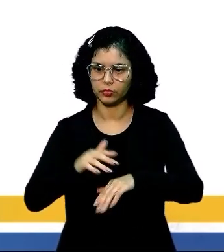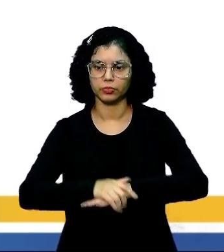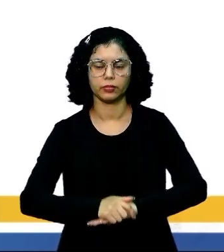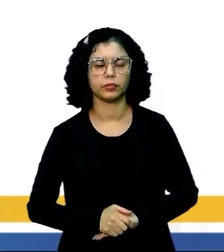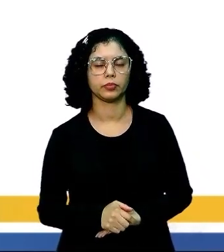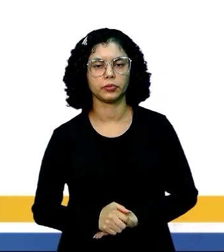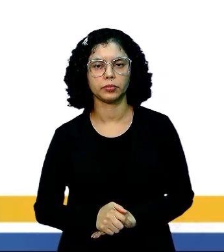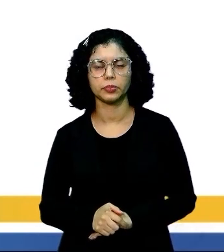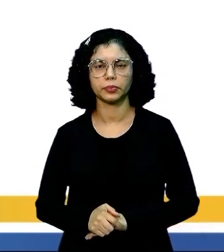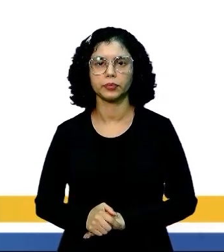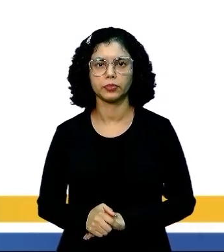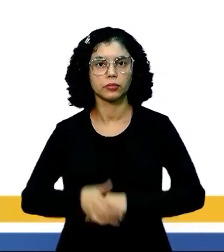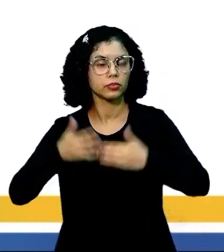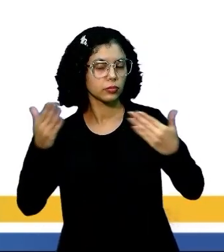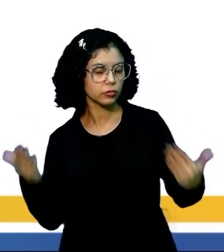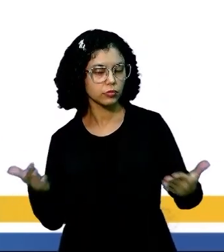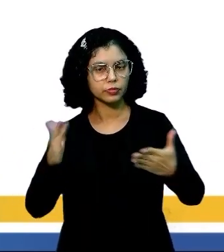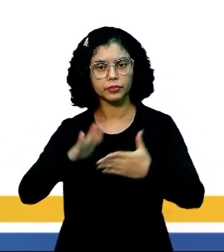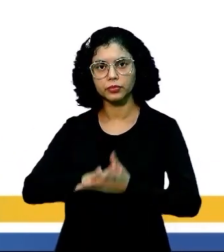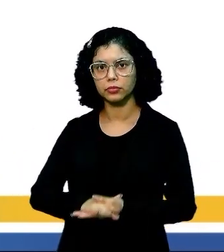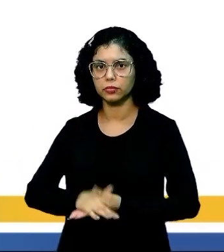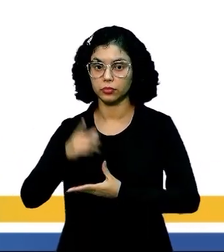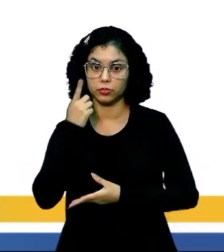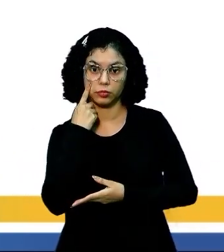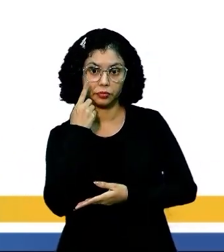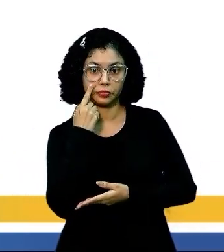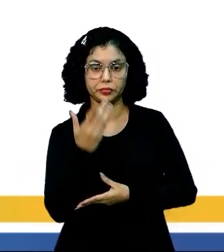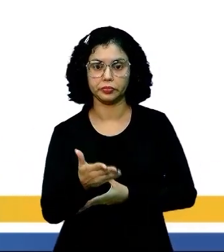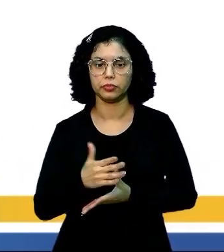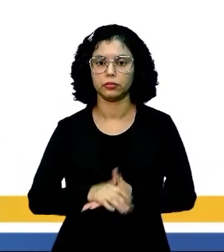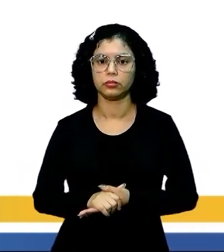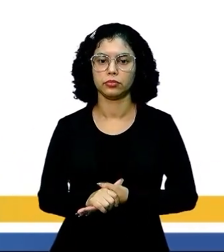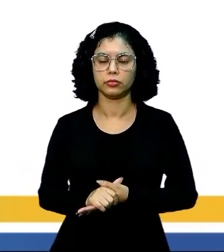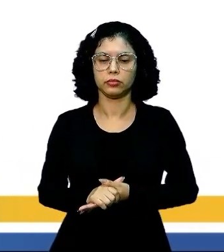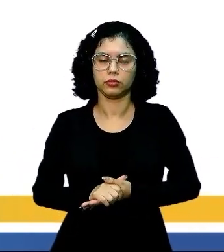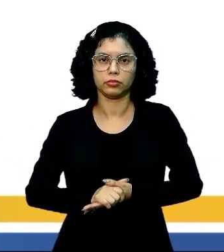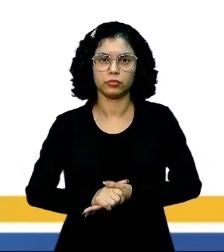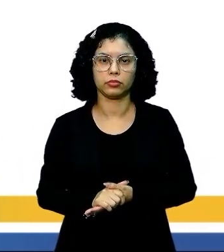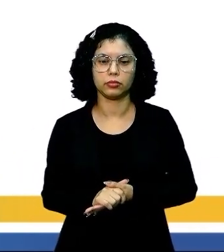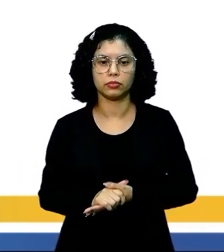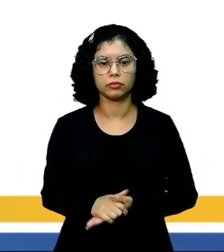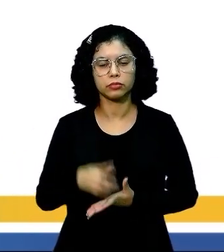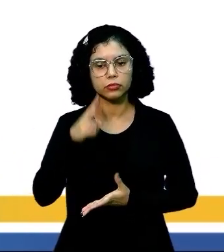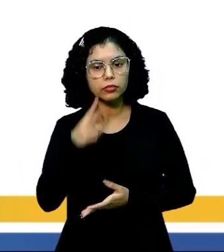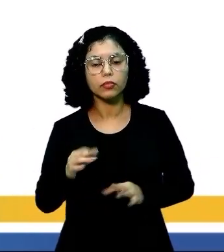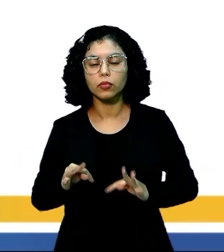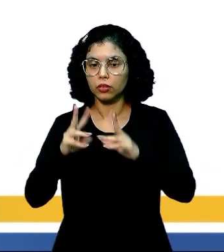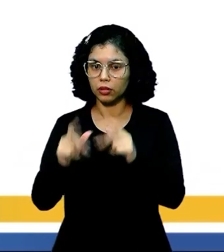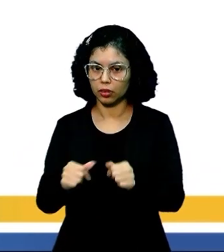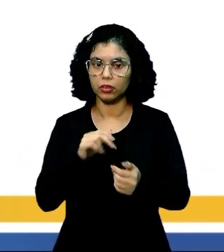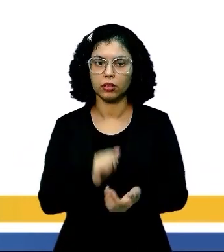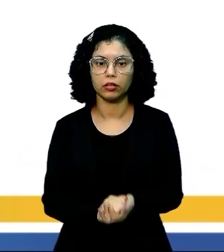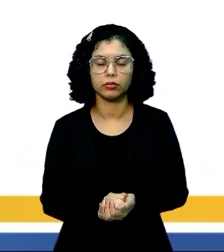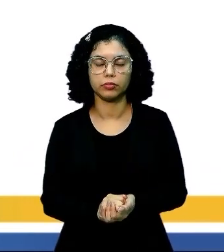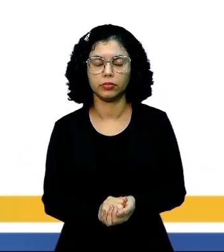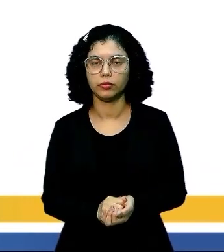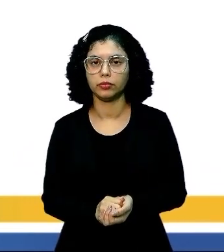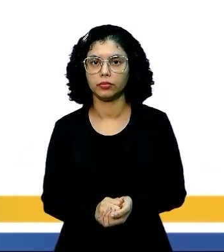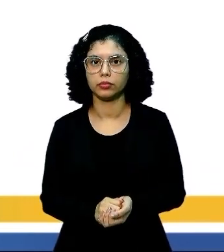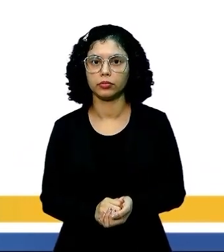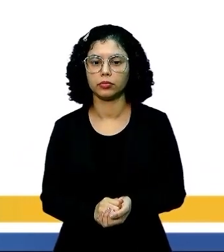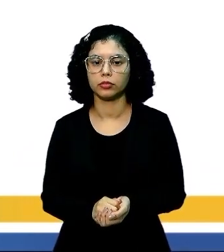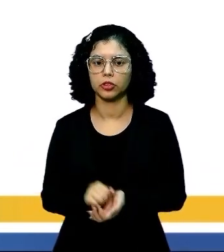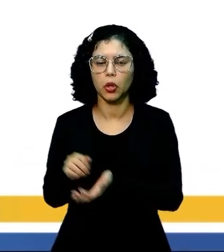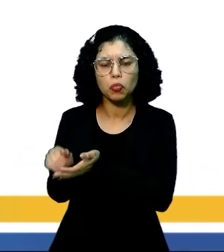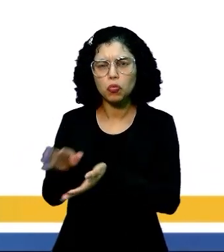trabalho. Galera, assim, né, olhando assim, por esse ponto de vista, a gente vê que todas são alternativas assim, nenhuma